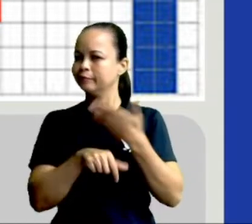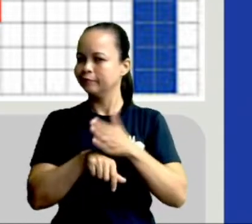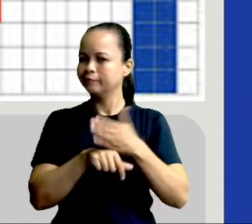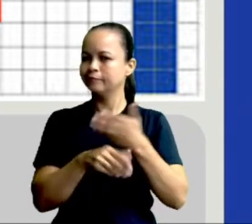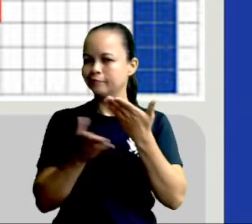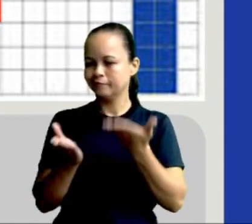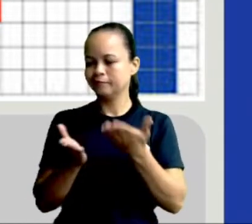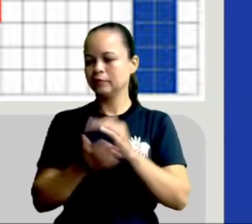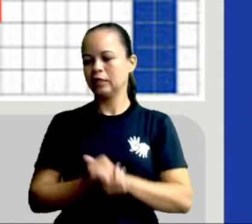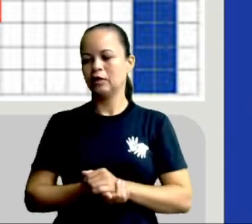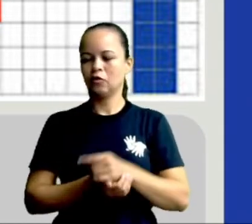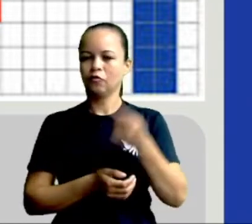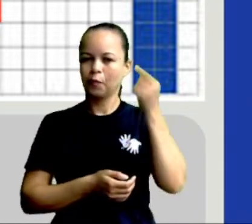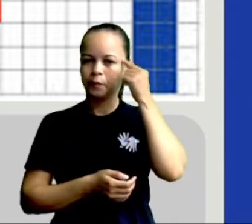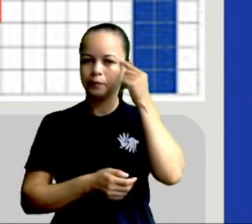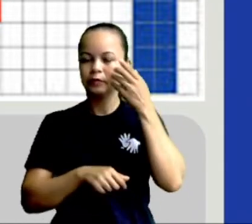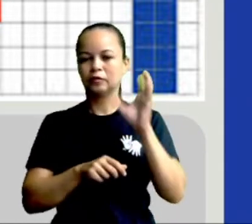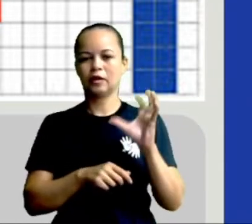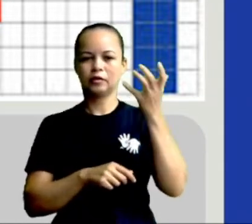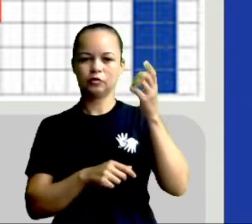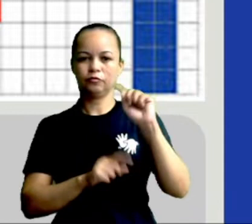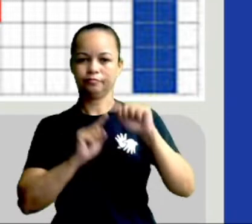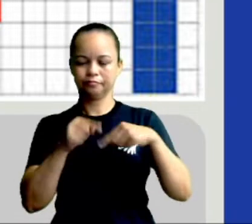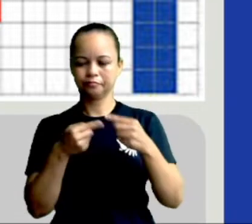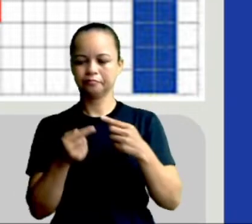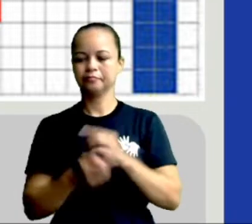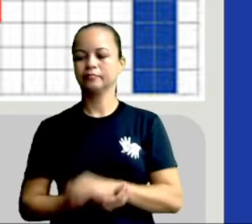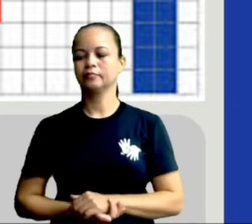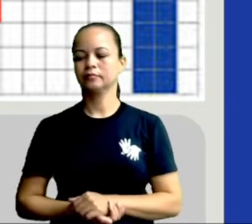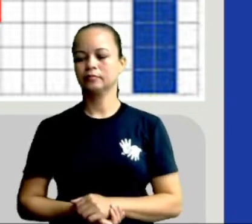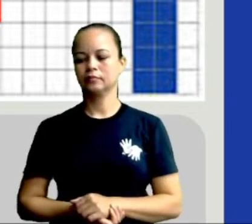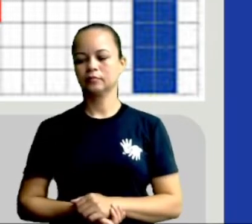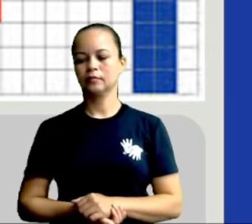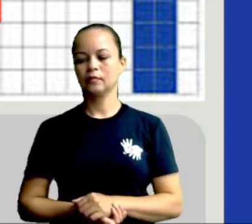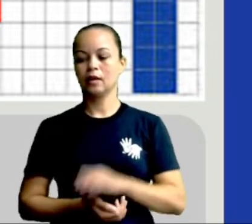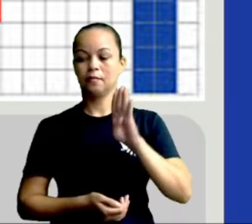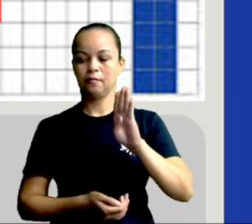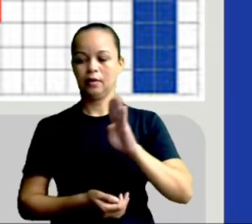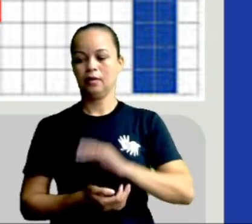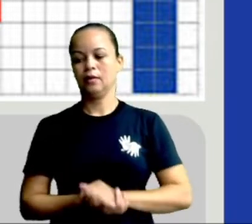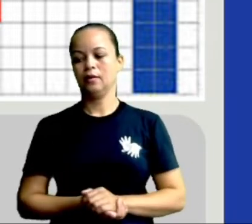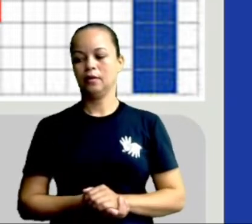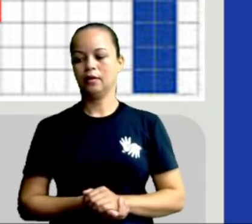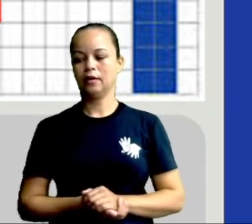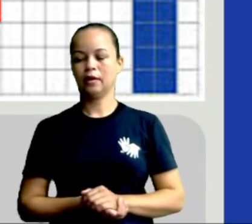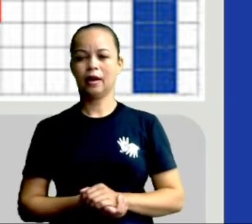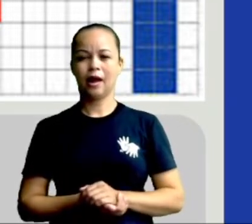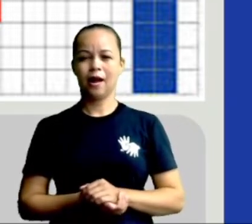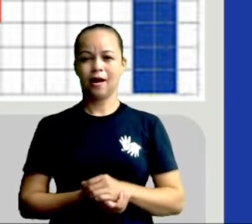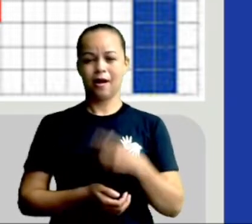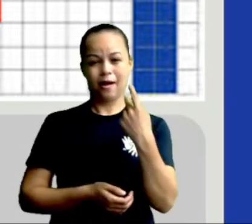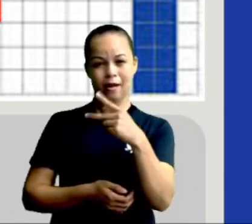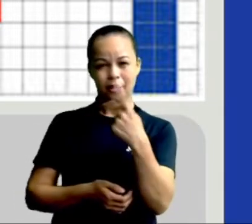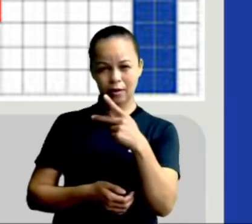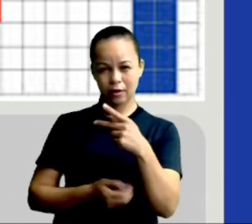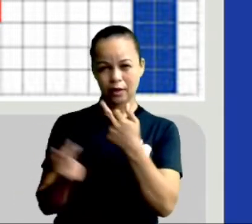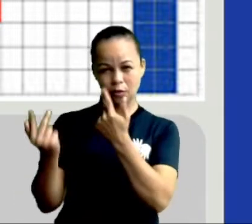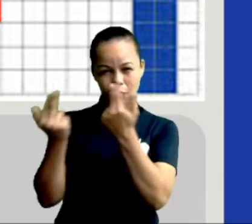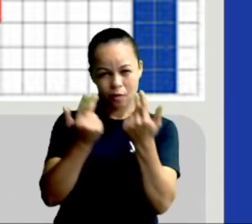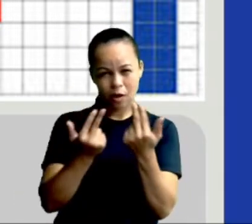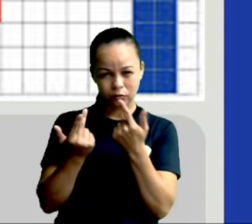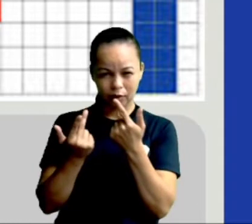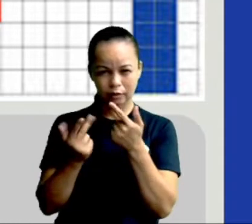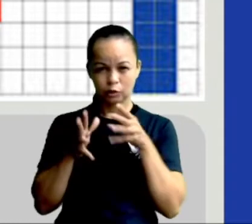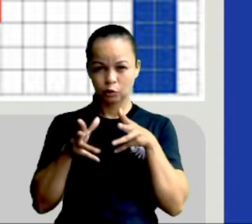Então, vai guardando aí que daqui a pouquinho a gente vai resolver. Podemos dizer que elas são todas iguais? E